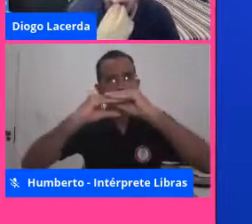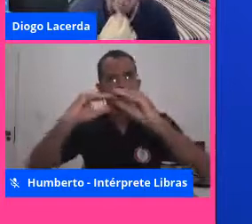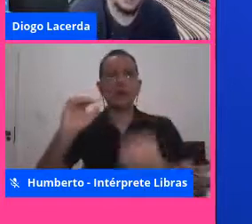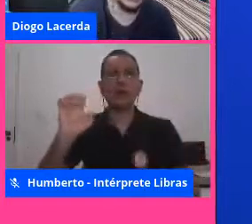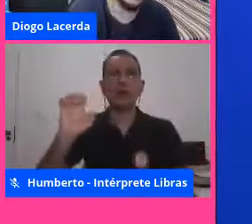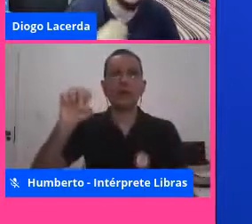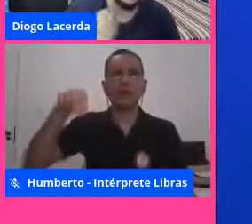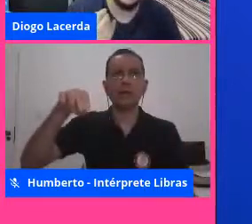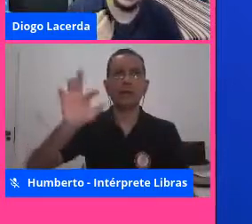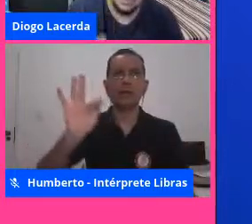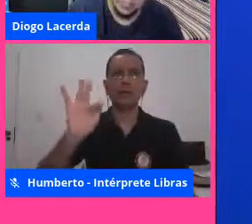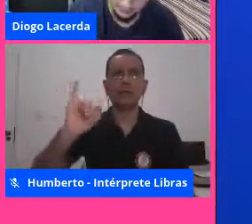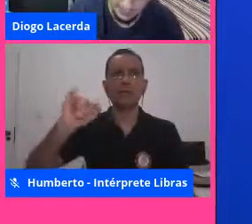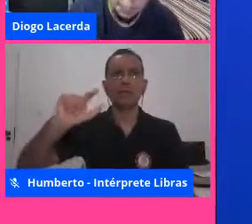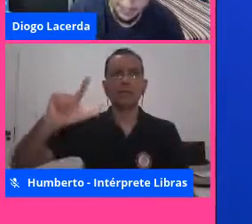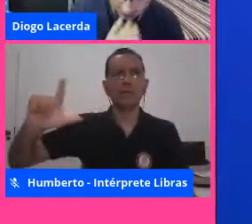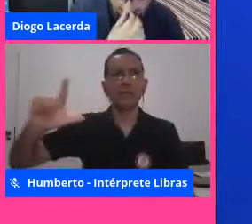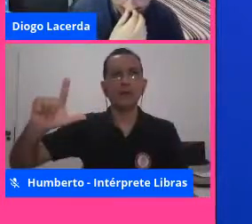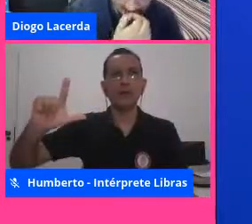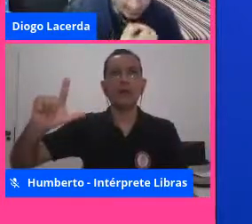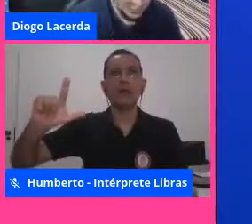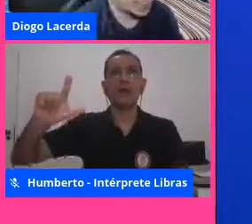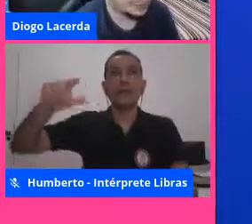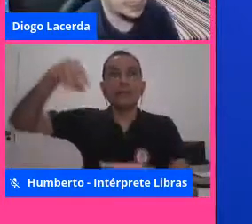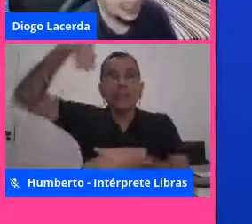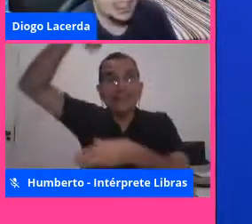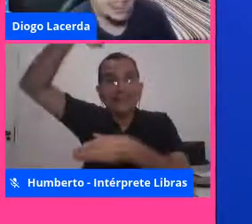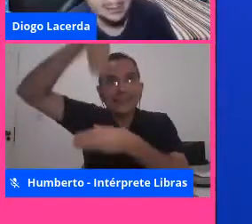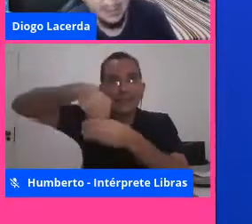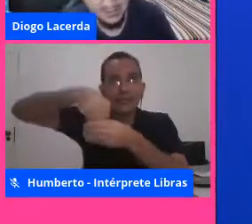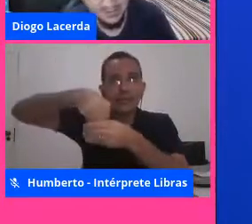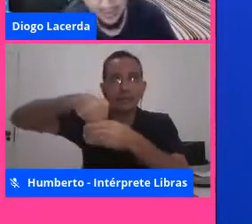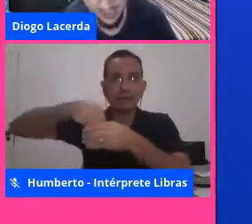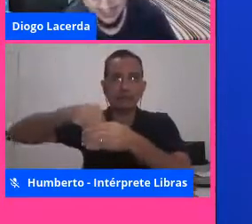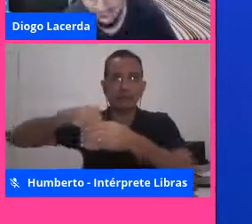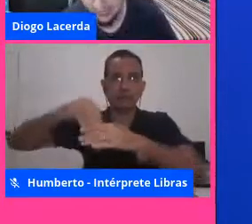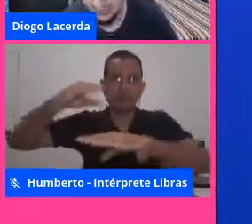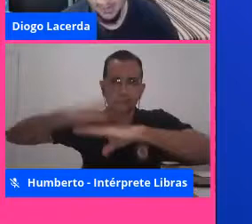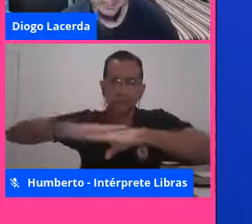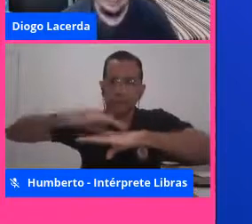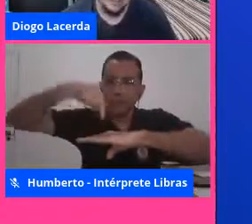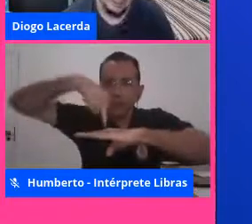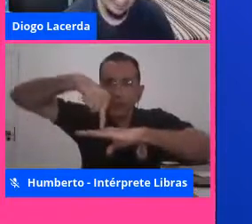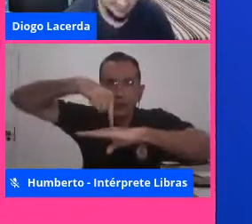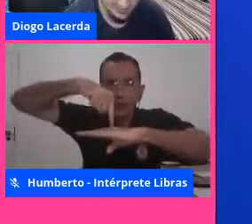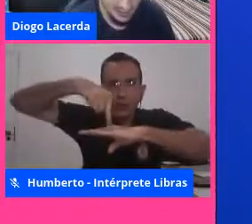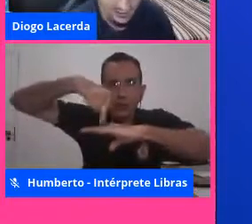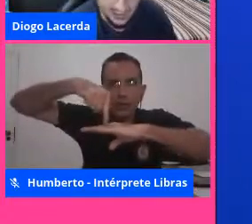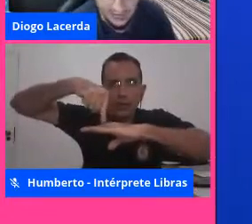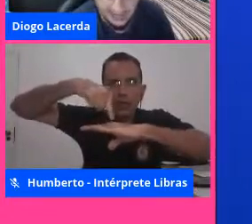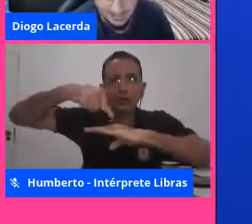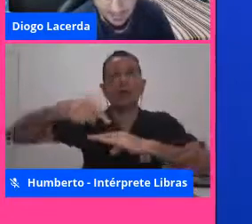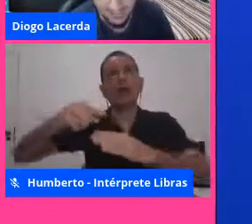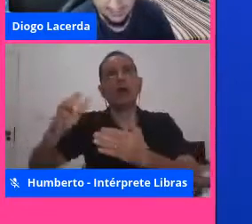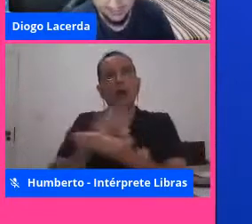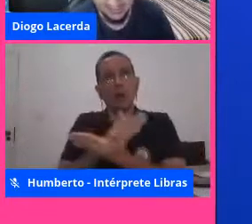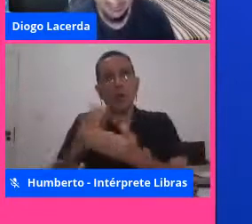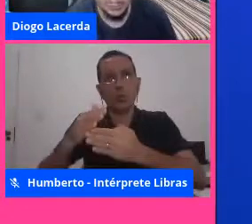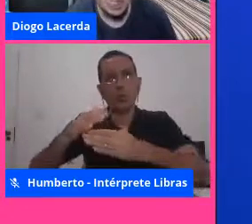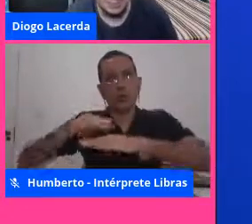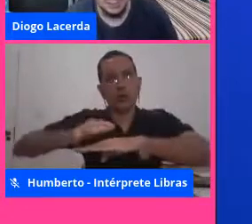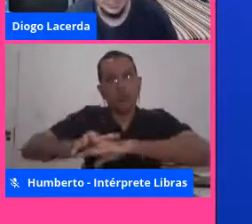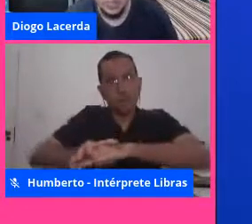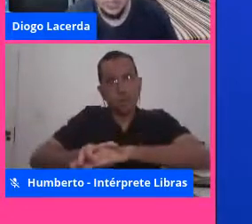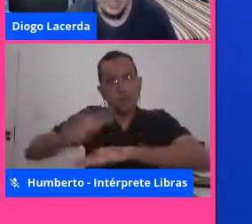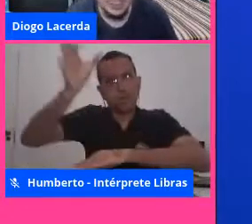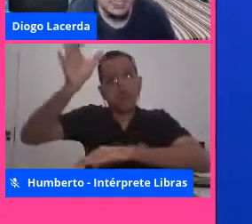enfio? É o preenchimento interno da peça. A gente já sabe que existem peças que são maciças e existem peças que